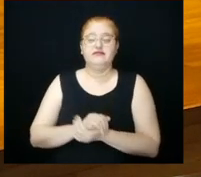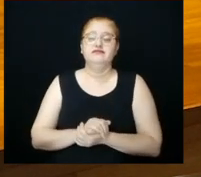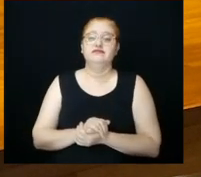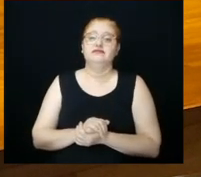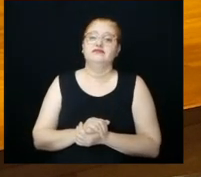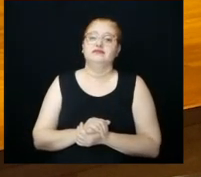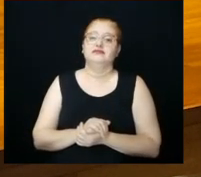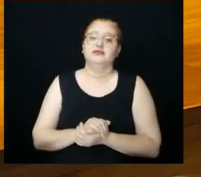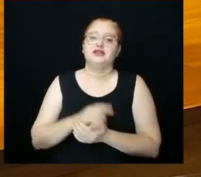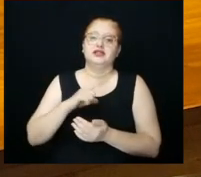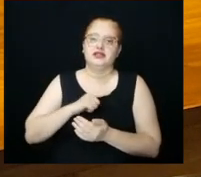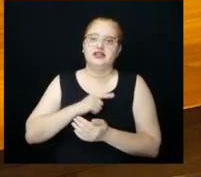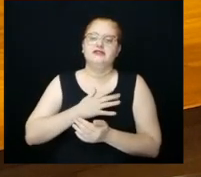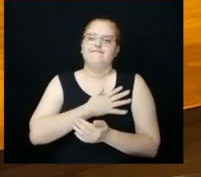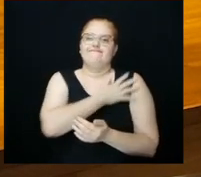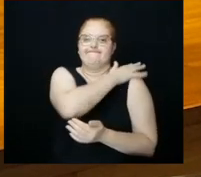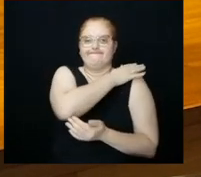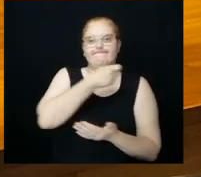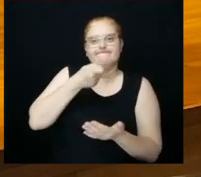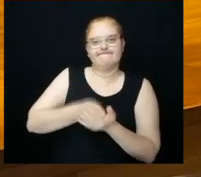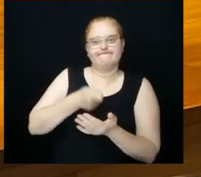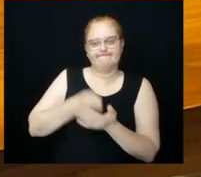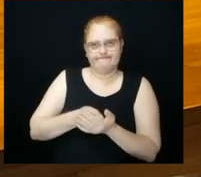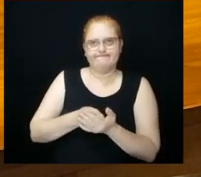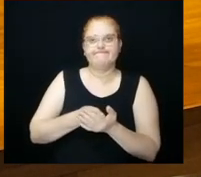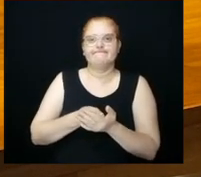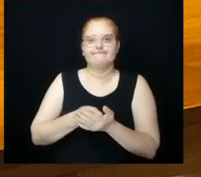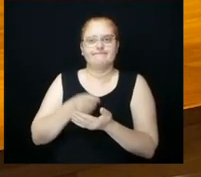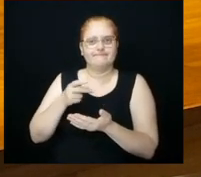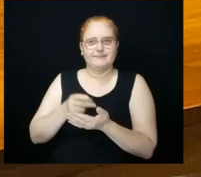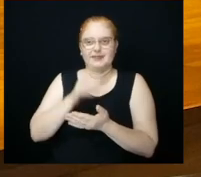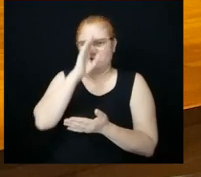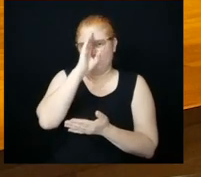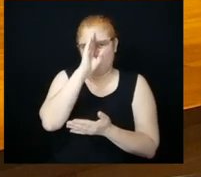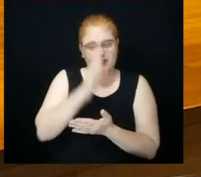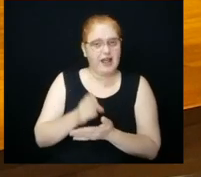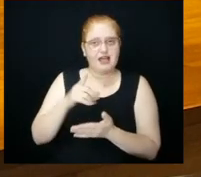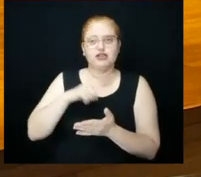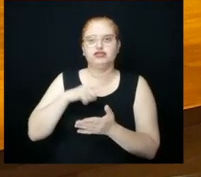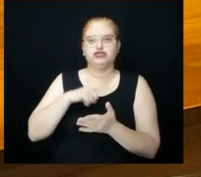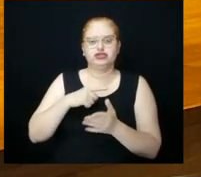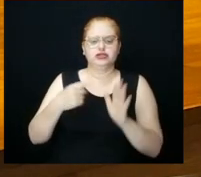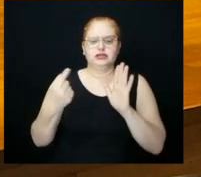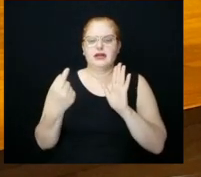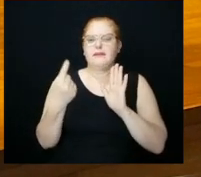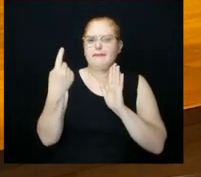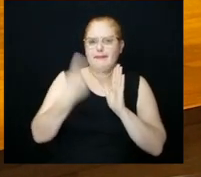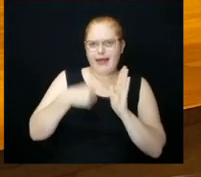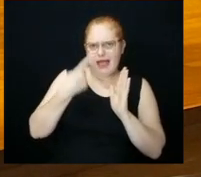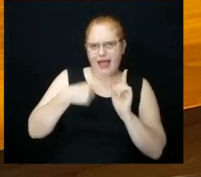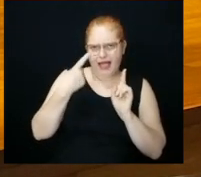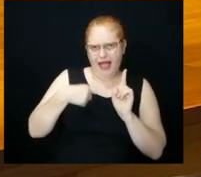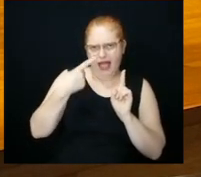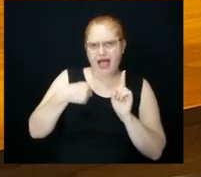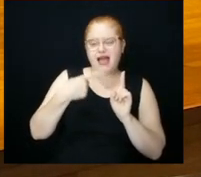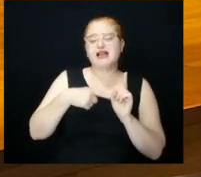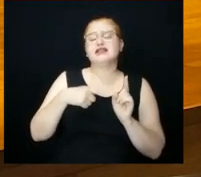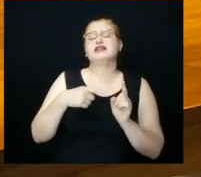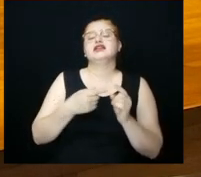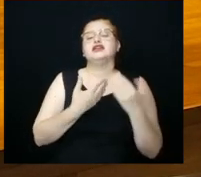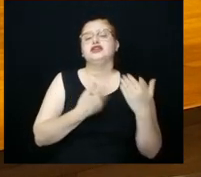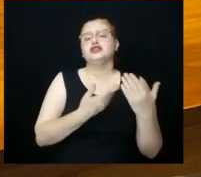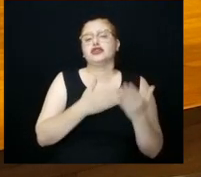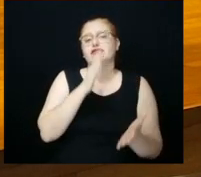1999, onde essa ditadura foi praticamente ininterrupta, com muitas ameaças. Né? Então, os jovens